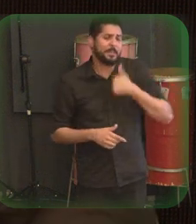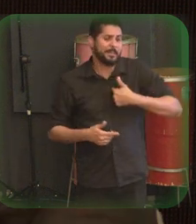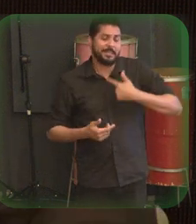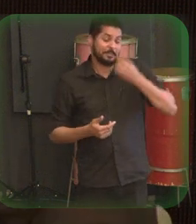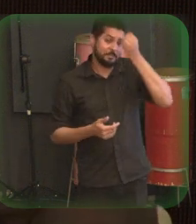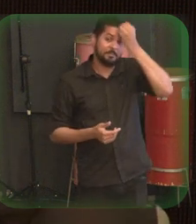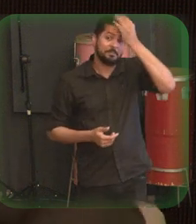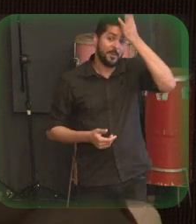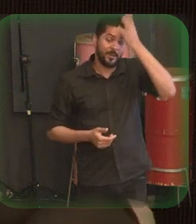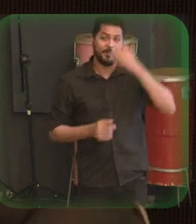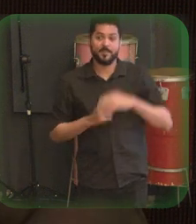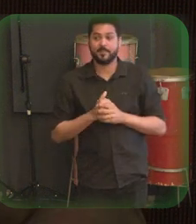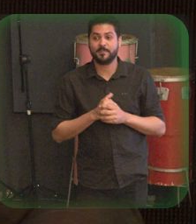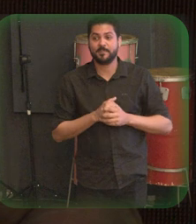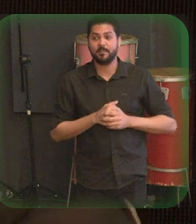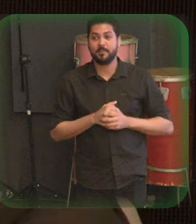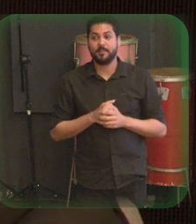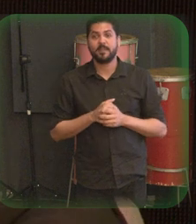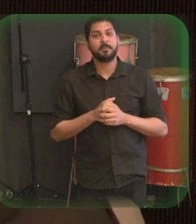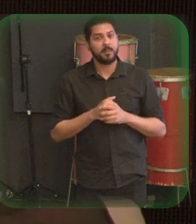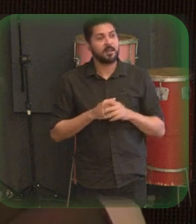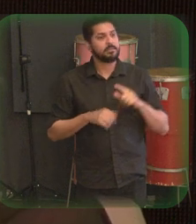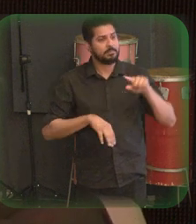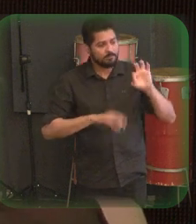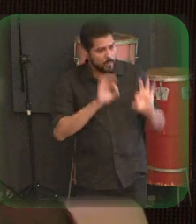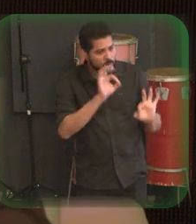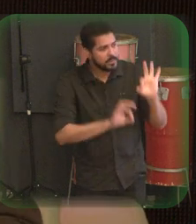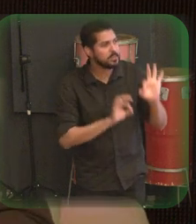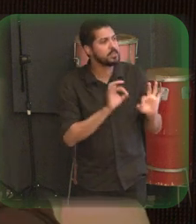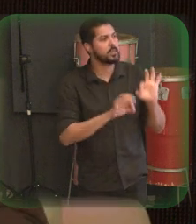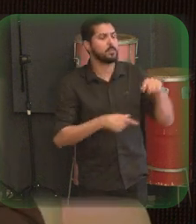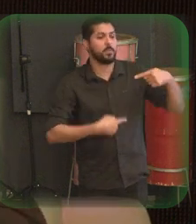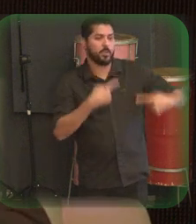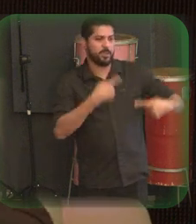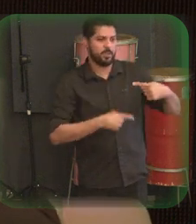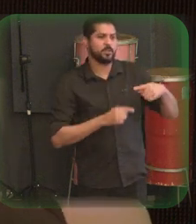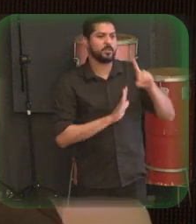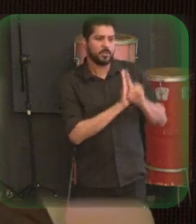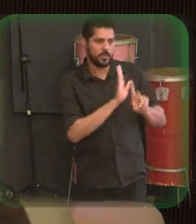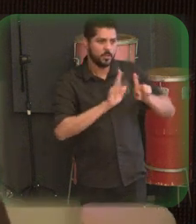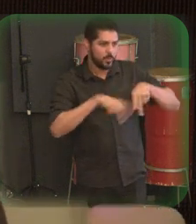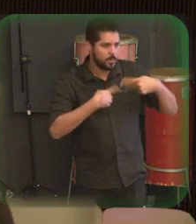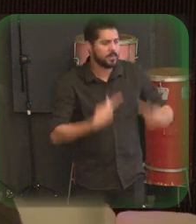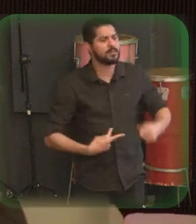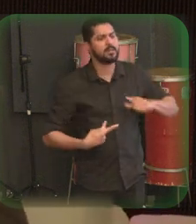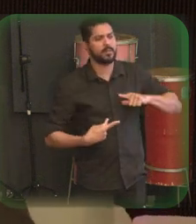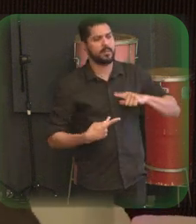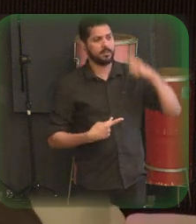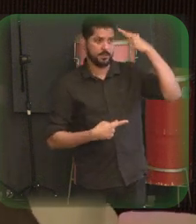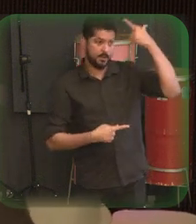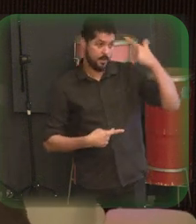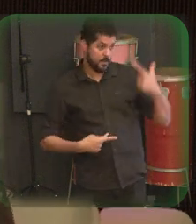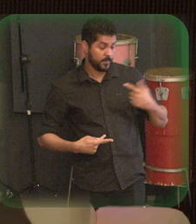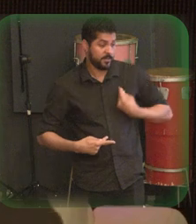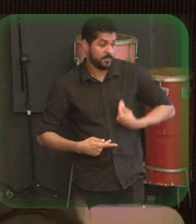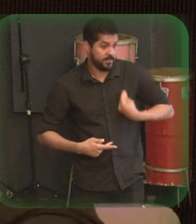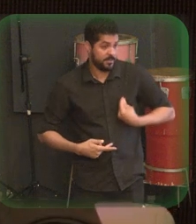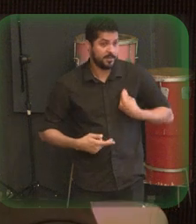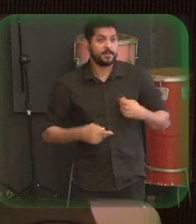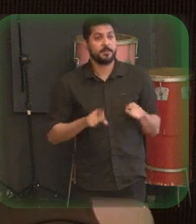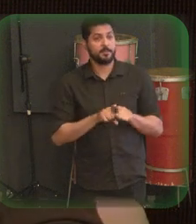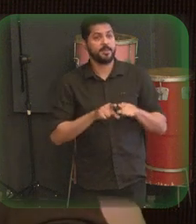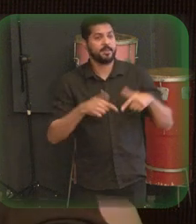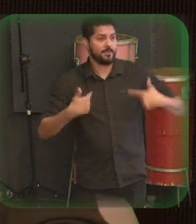enfim, estamos construindo a nossa política de direitos humanos do IFPE, tem um grupo aí, Laura também faz parte desse grupo,